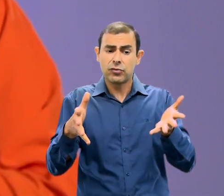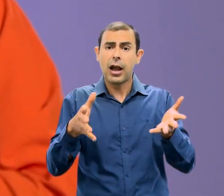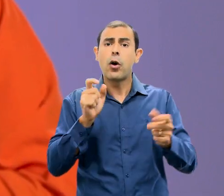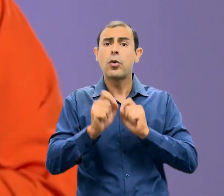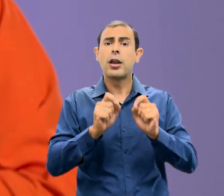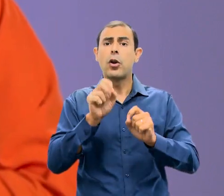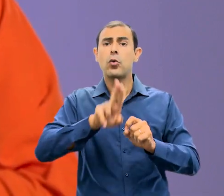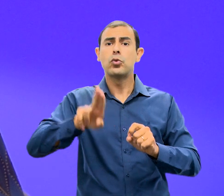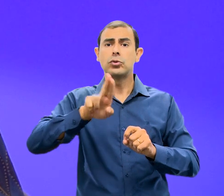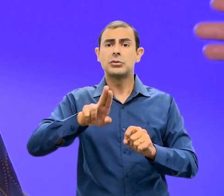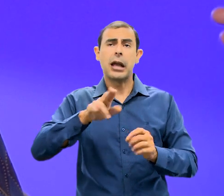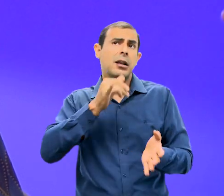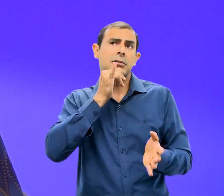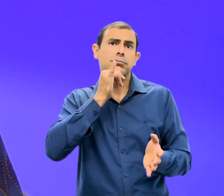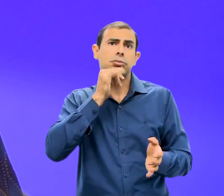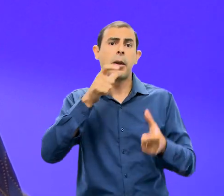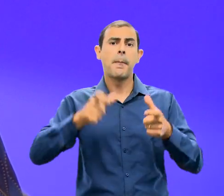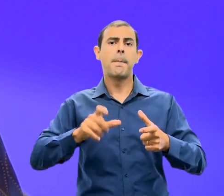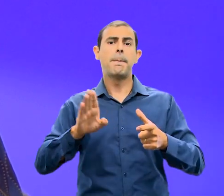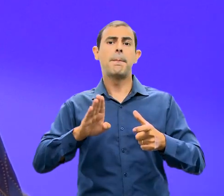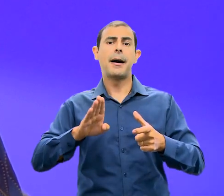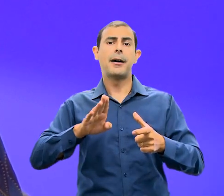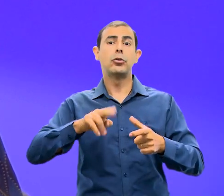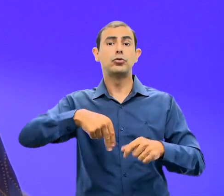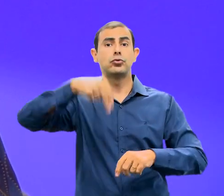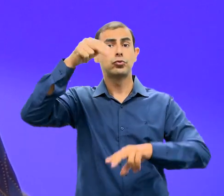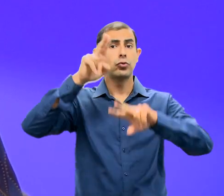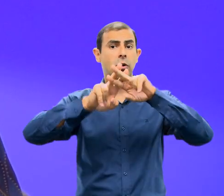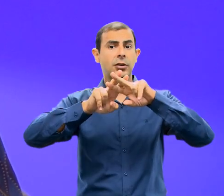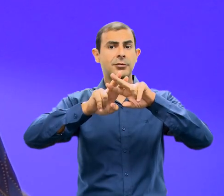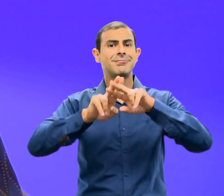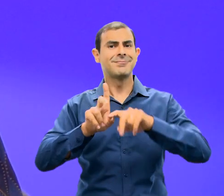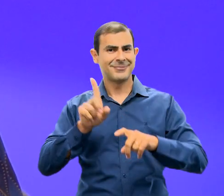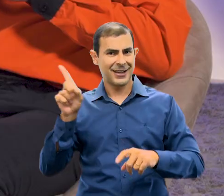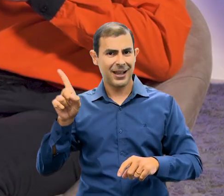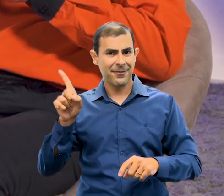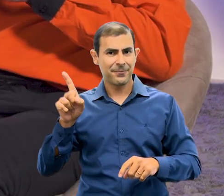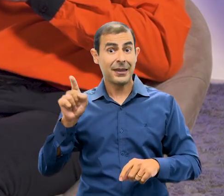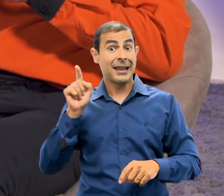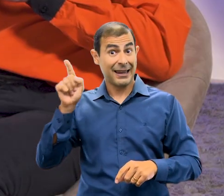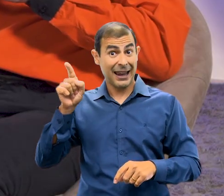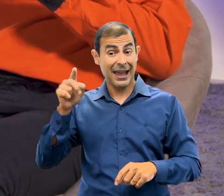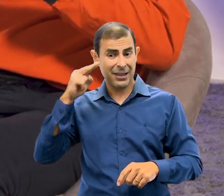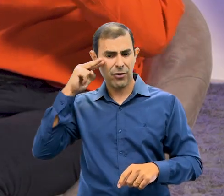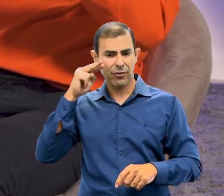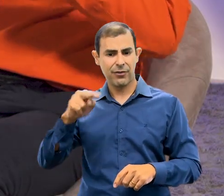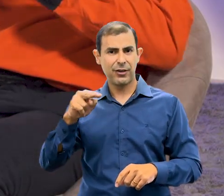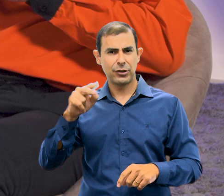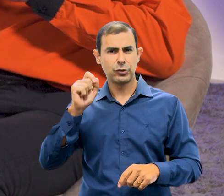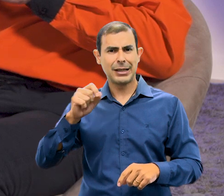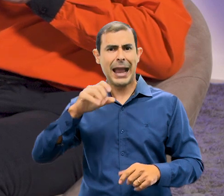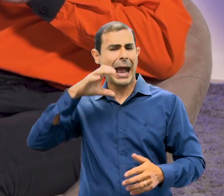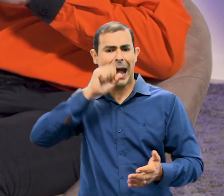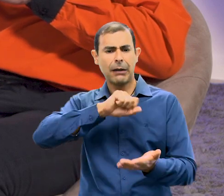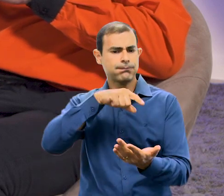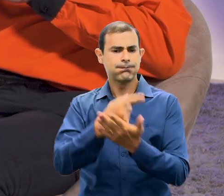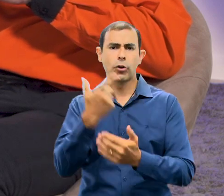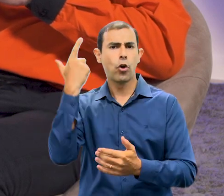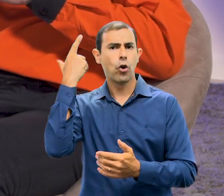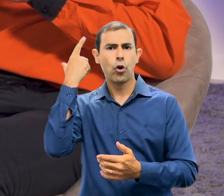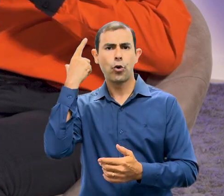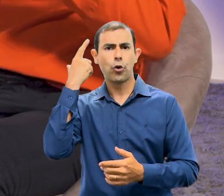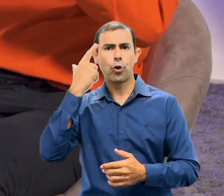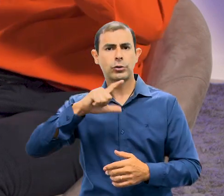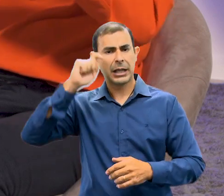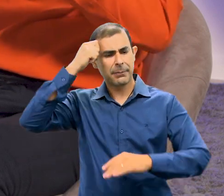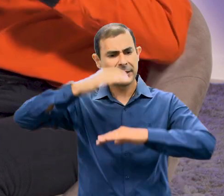exemplo, no bairro Noroeste. No primeiro momento no Noroeste, eu não vislumbro a pavimentação total do bairro, mas a gente consegue fazer um cascalhamento de